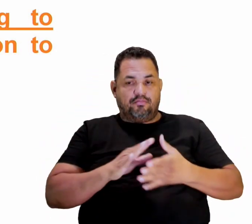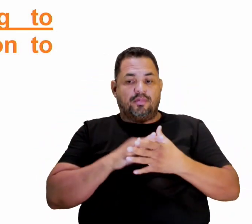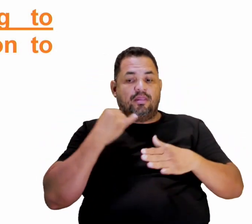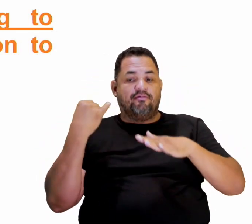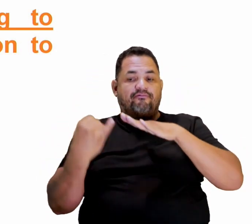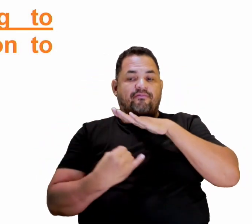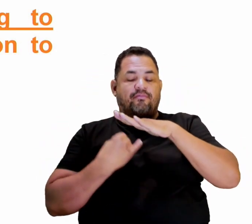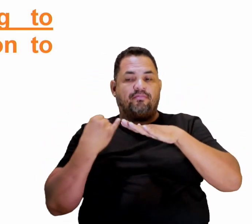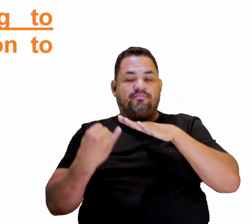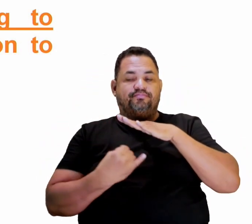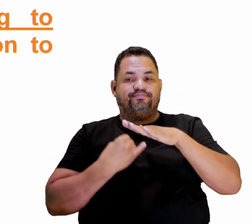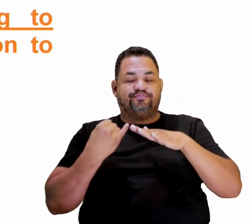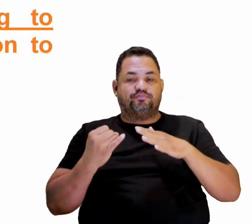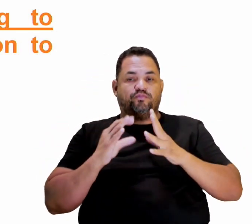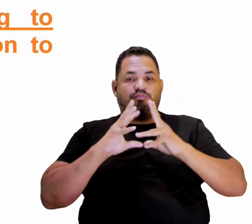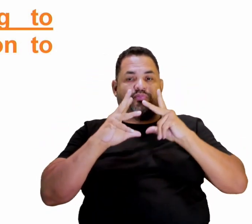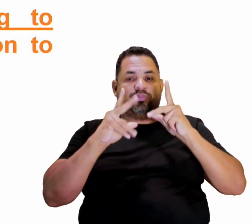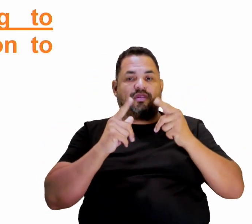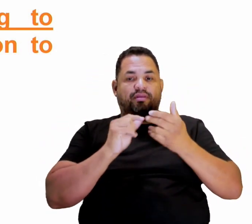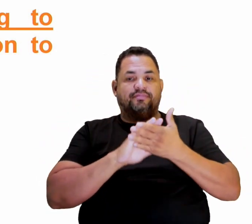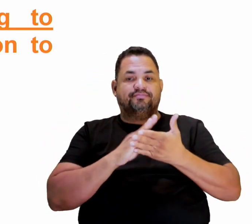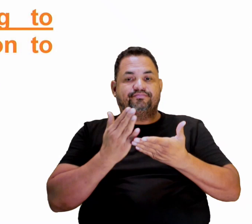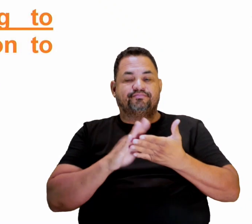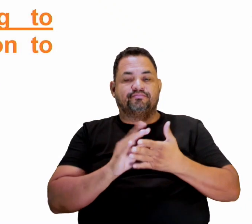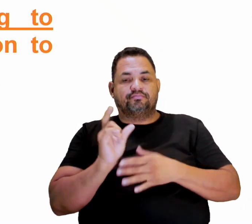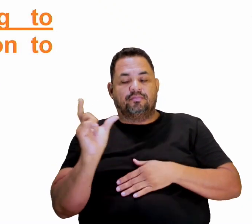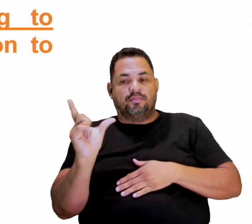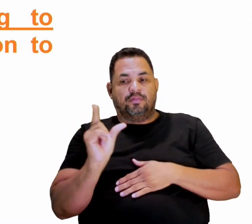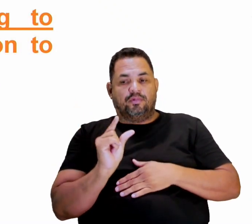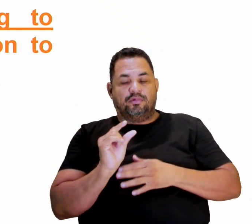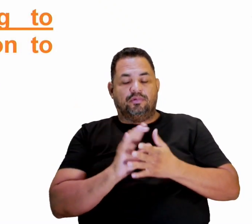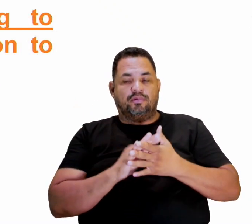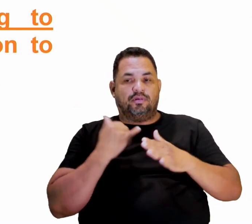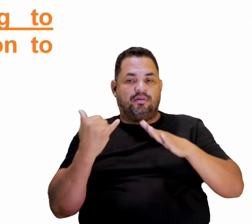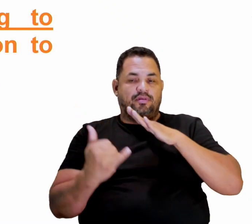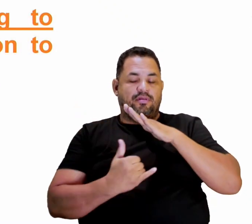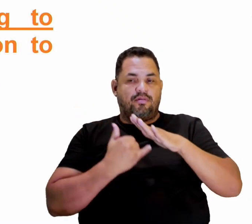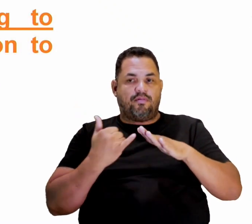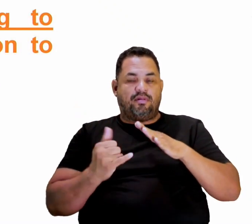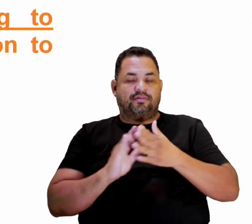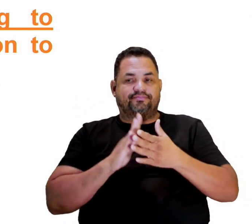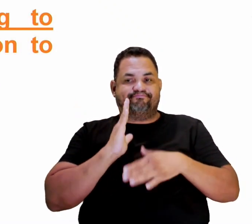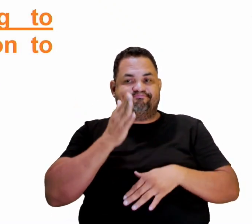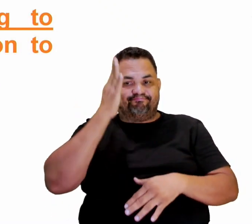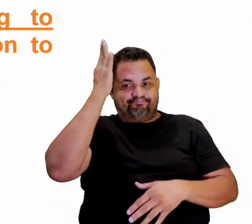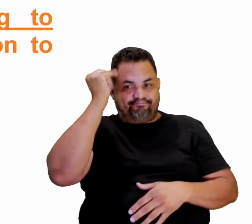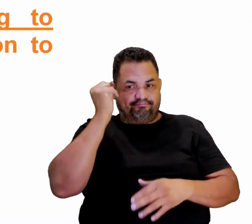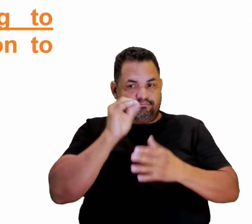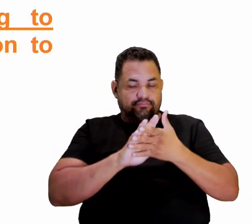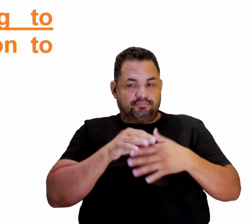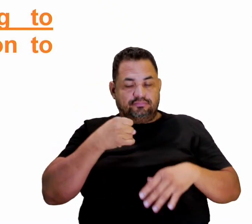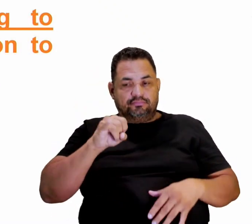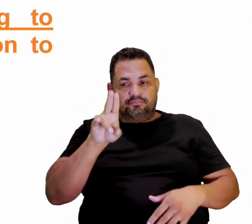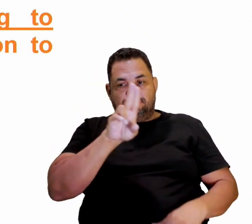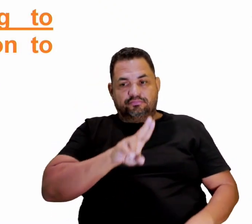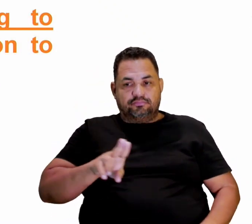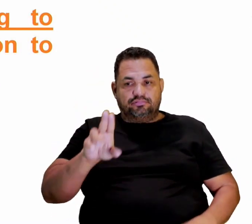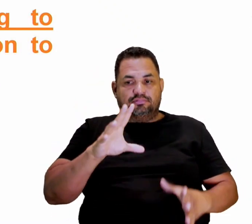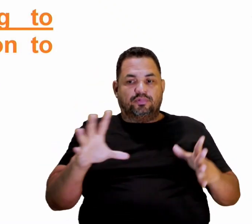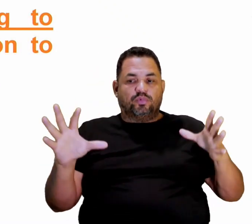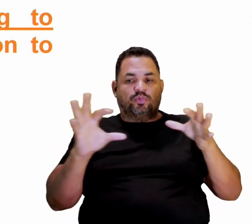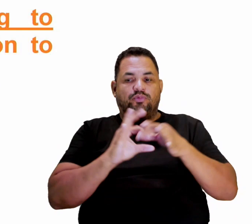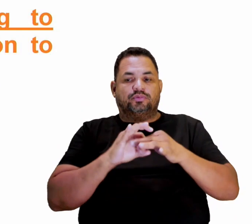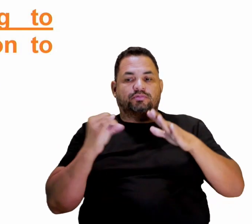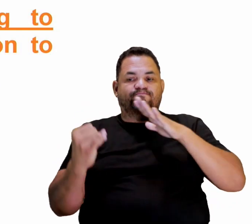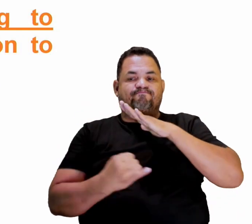formal tá toda questão de contração é informal Então já sabe que se for usar vai usar em contexto